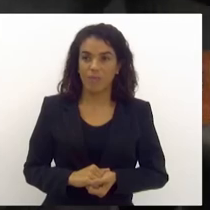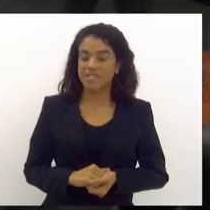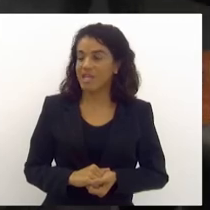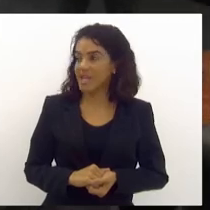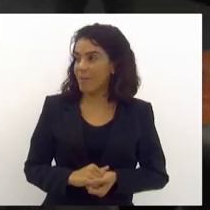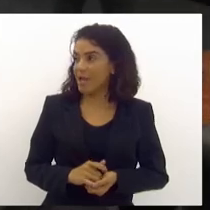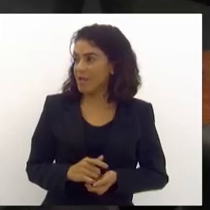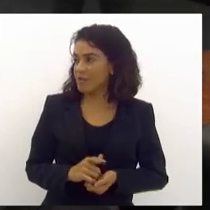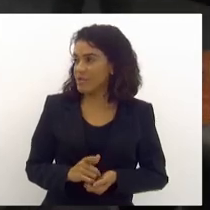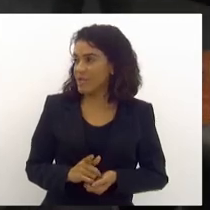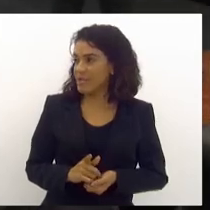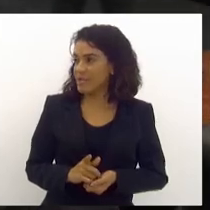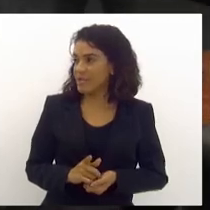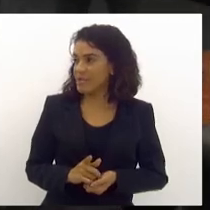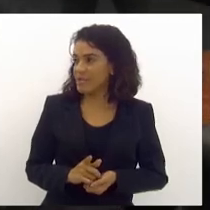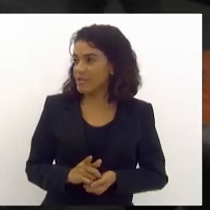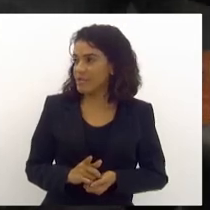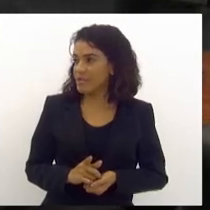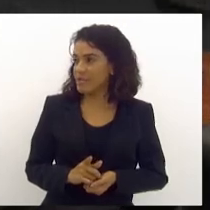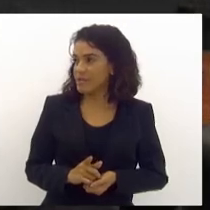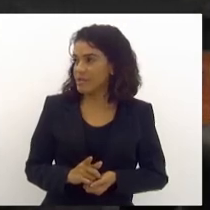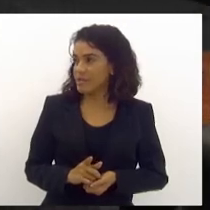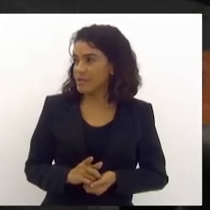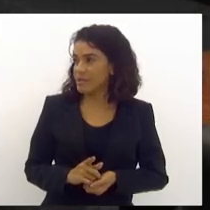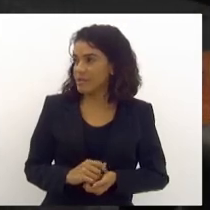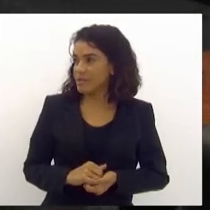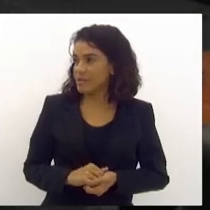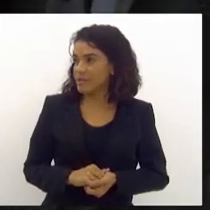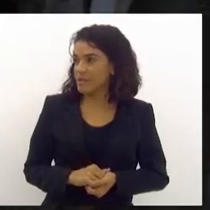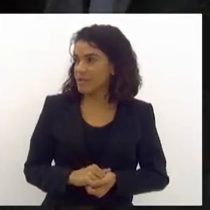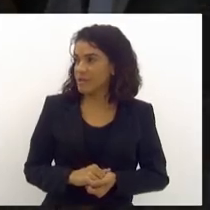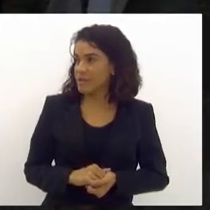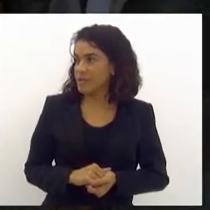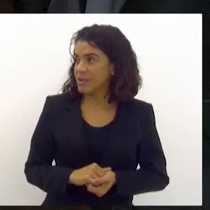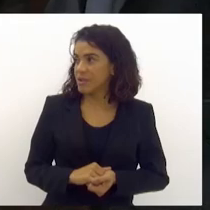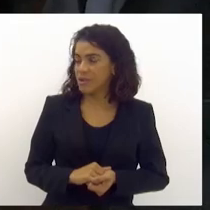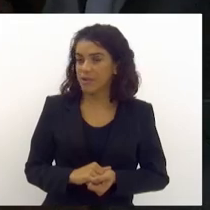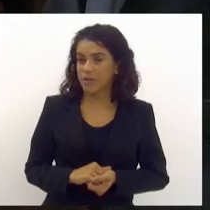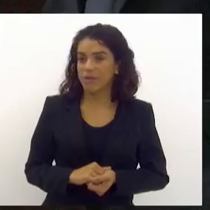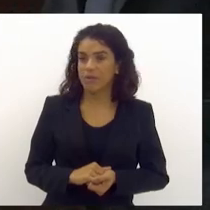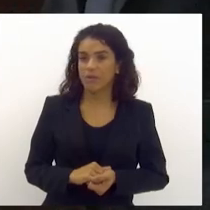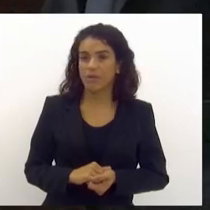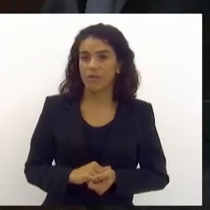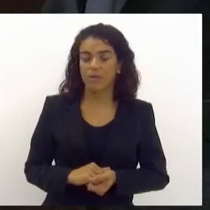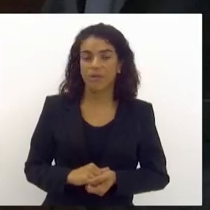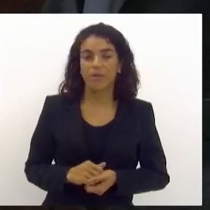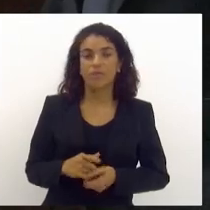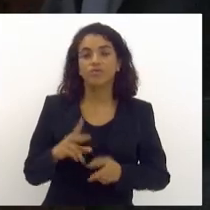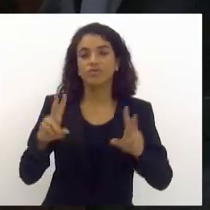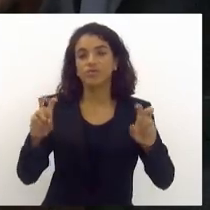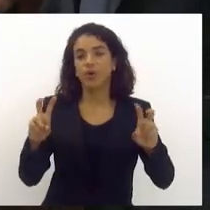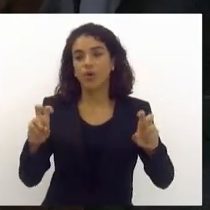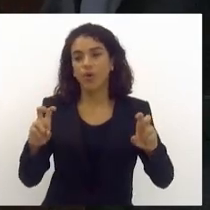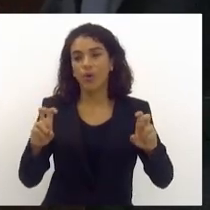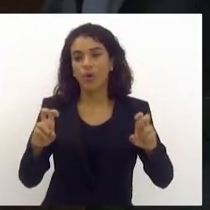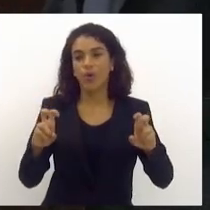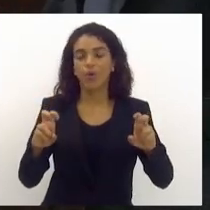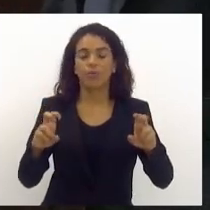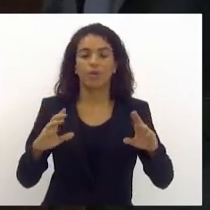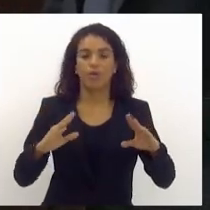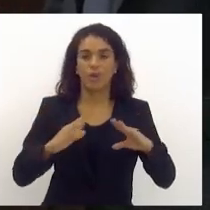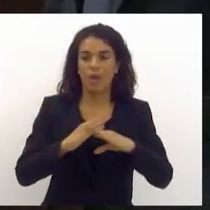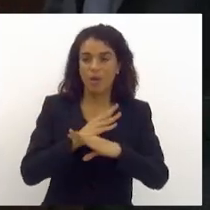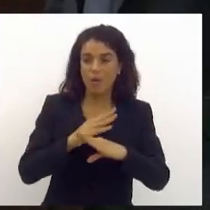O deputado Luiz Paulo, no que se refere à primeira pontuação na questão de urbanismo, urbanismo